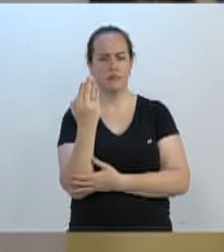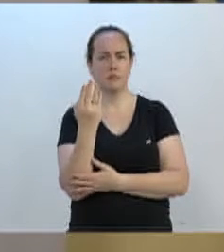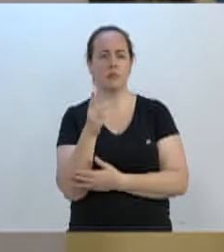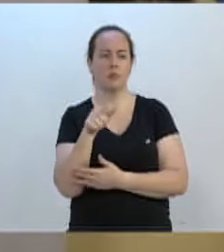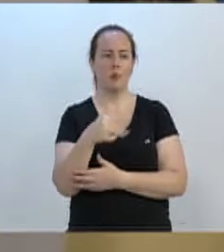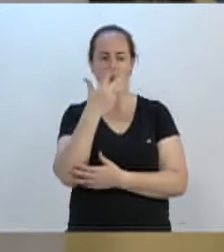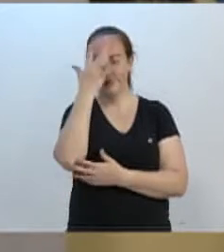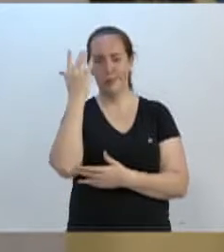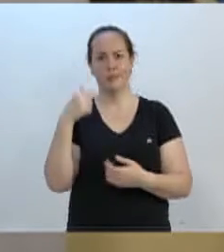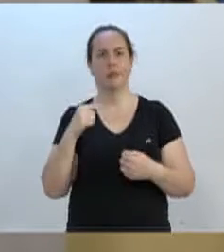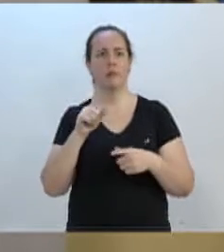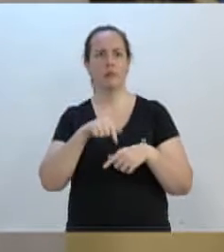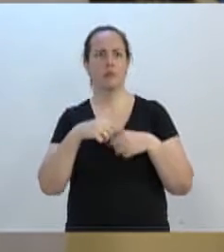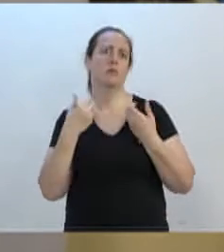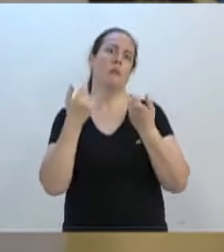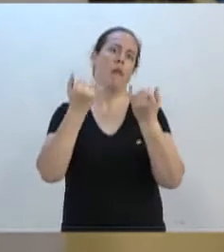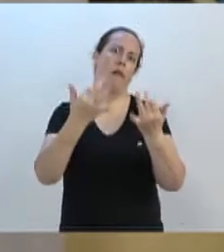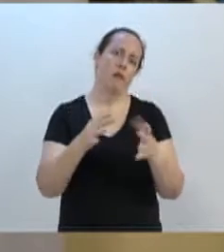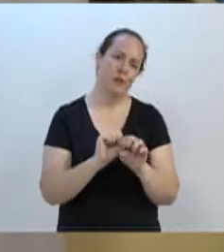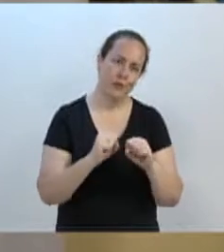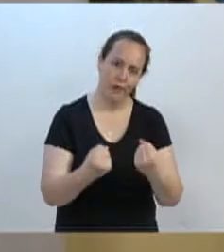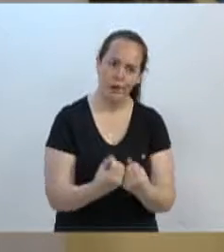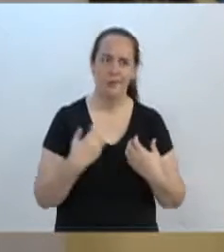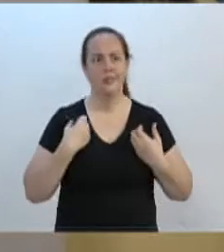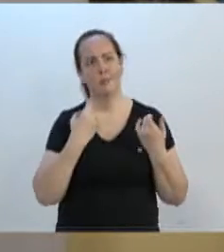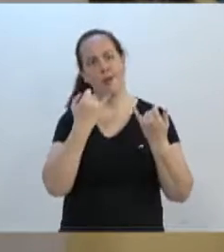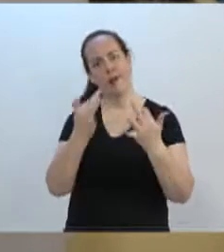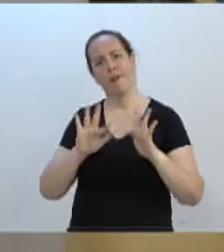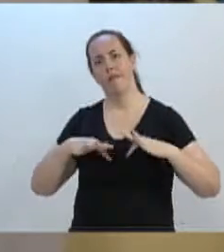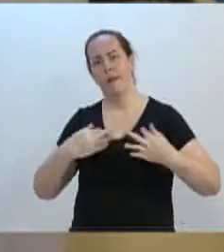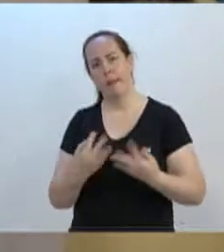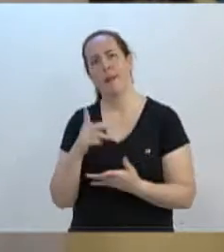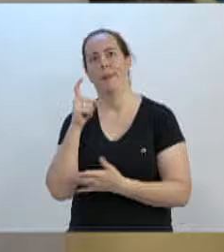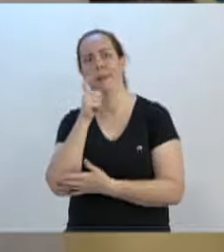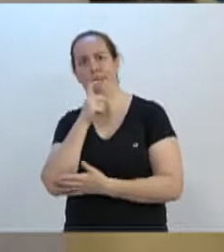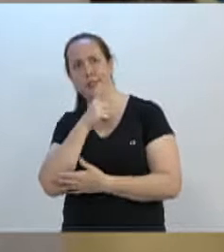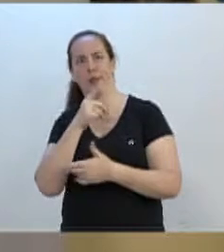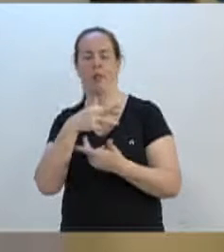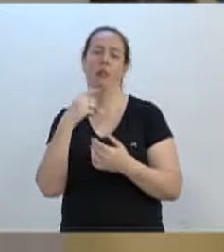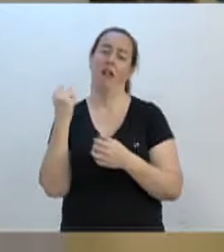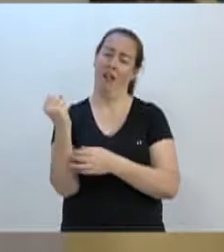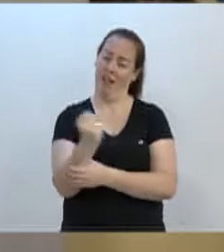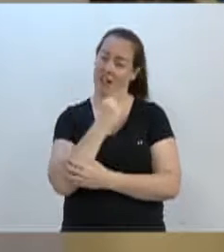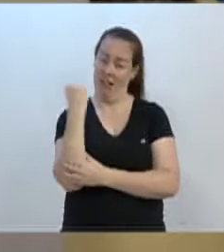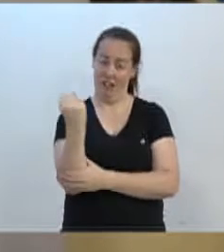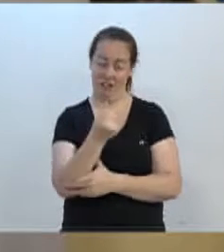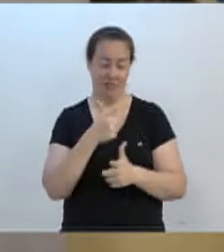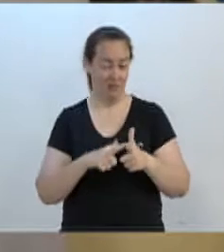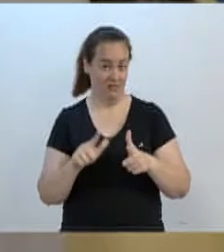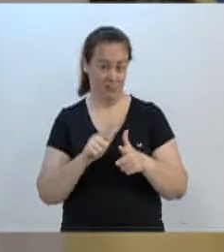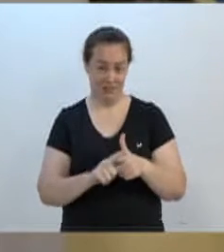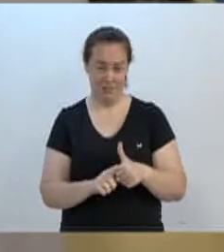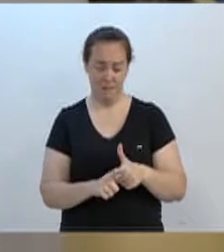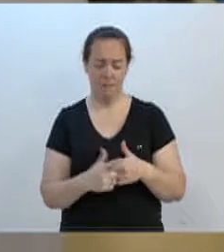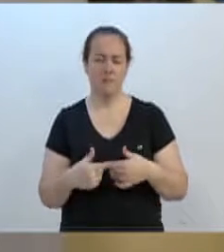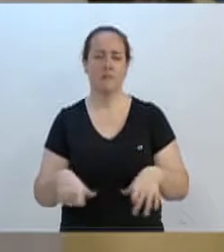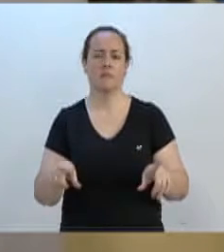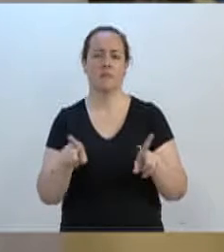a pessoa tem que se explicar para a sociedade, se explicar para os seus familiares, então é um problema muito grave. E